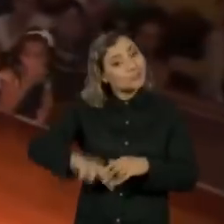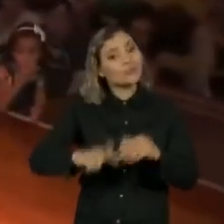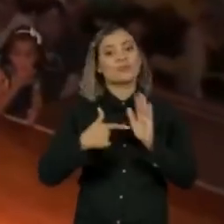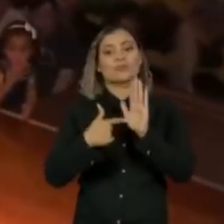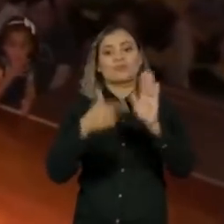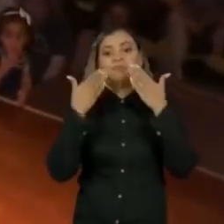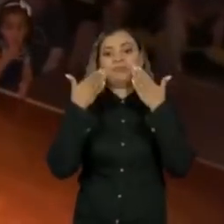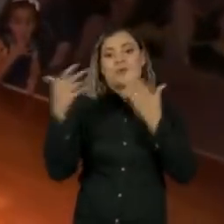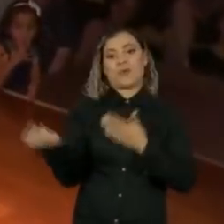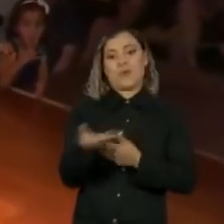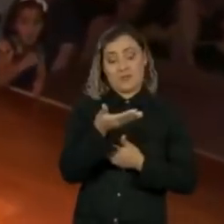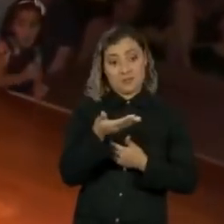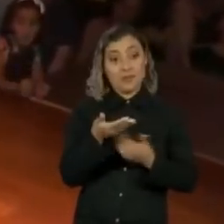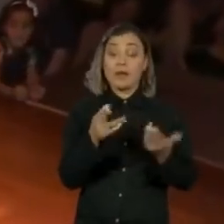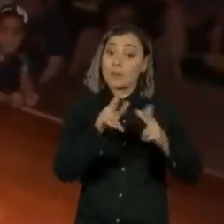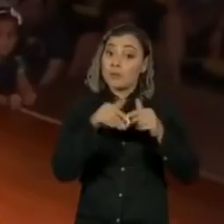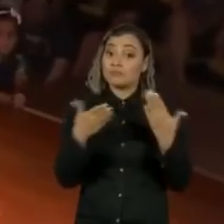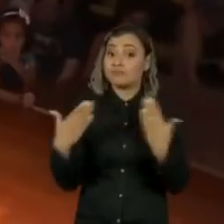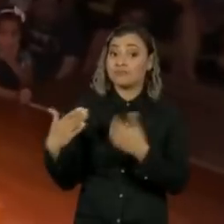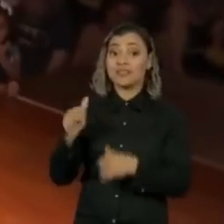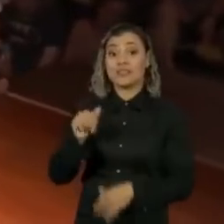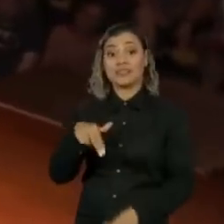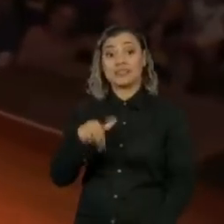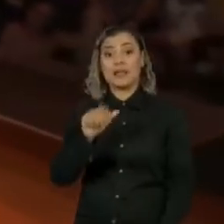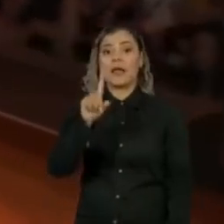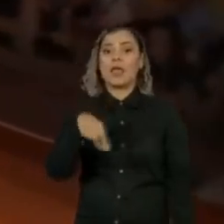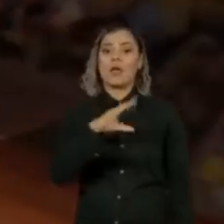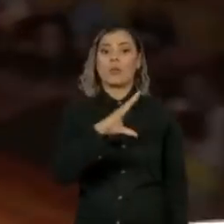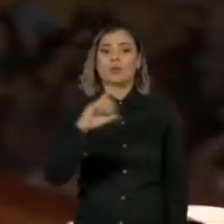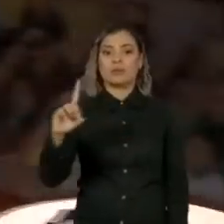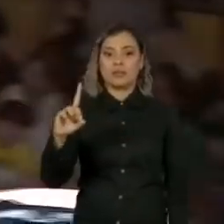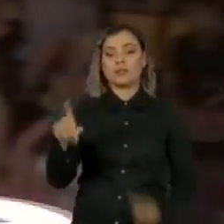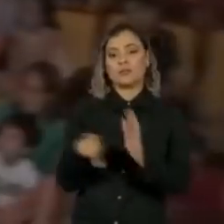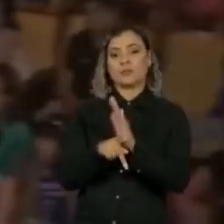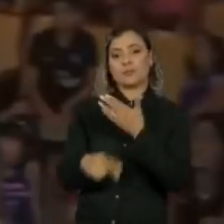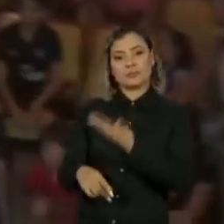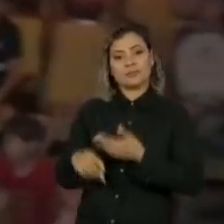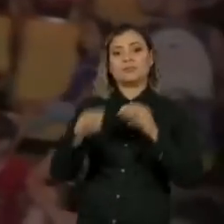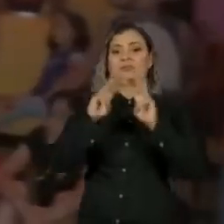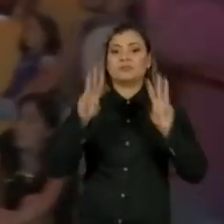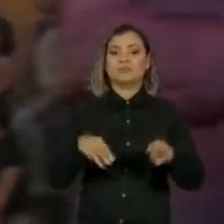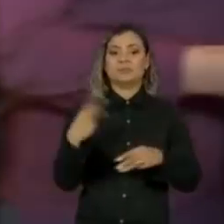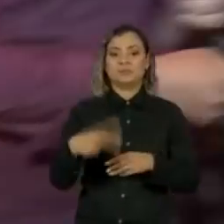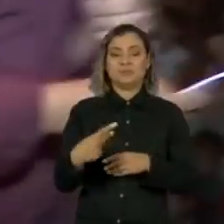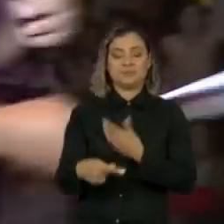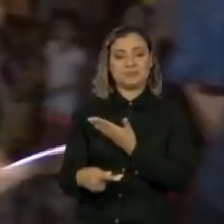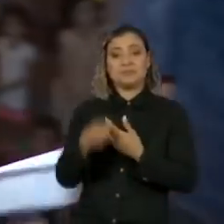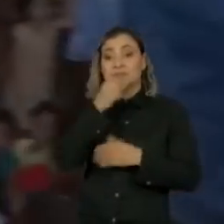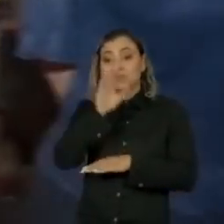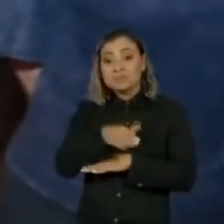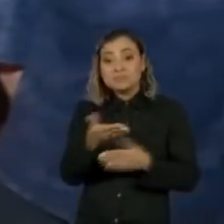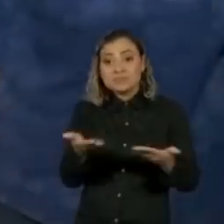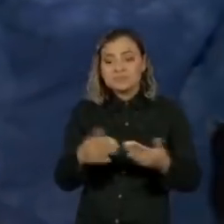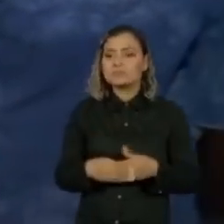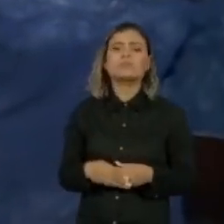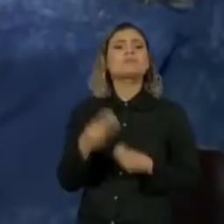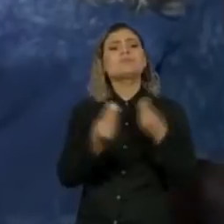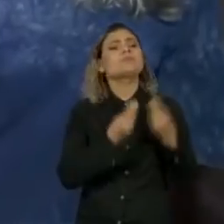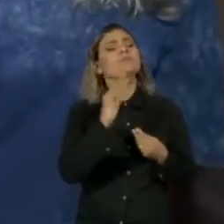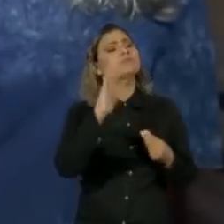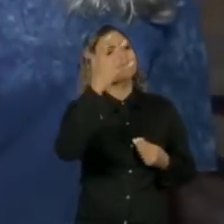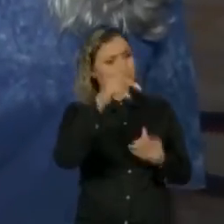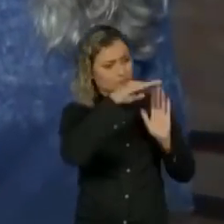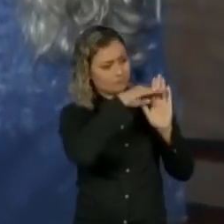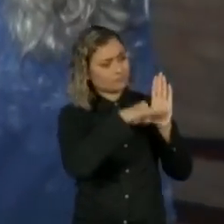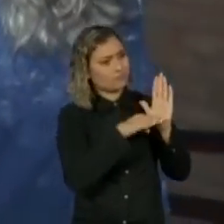nova apresentação. Eu vou conversar aqui com a Ana Lima, que é coordenadora de programação cultural aqui no Museu Catavento. Ana, muito boa tarde para você. Como que funciona essa